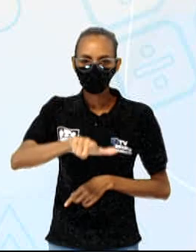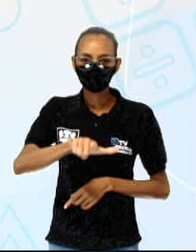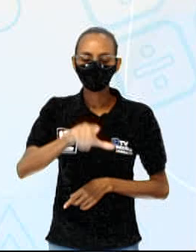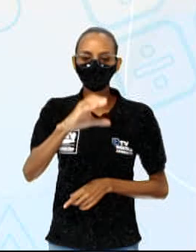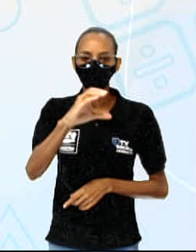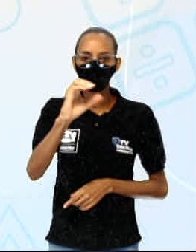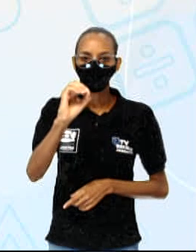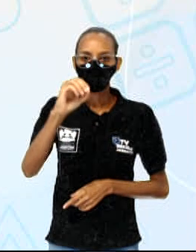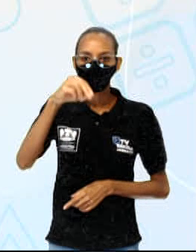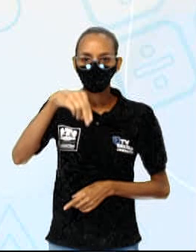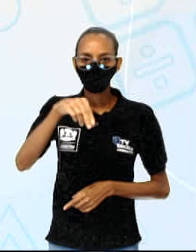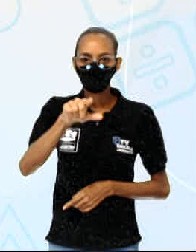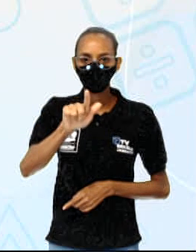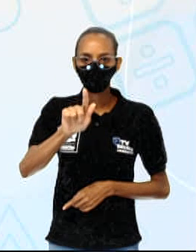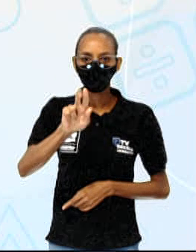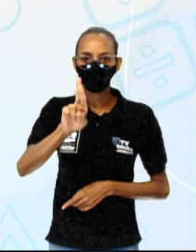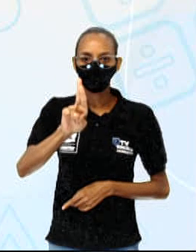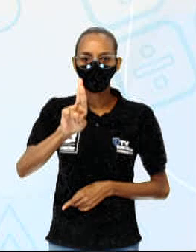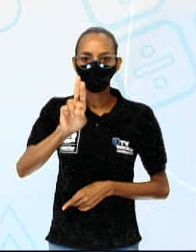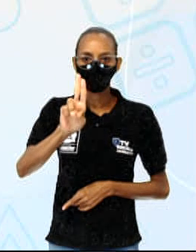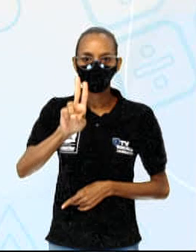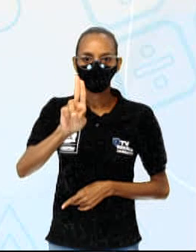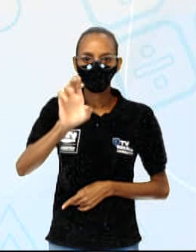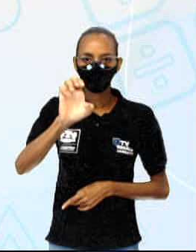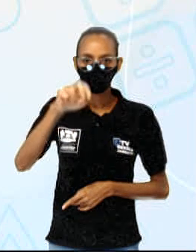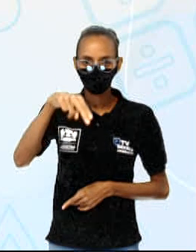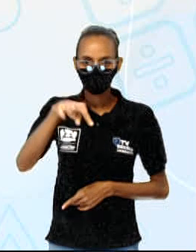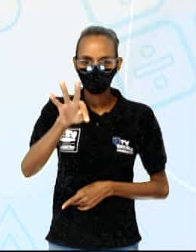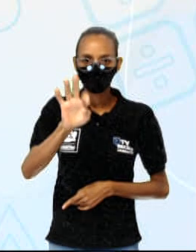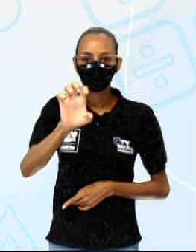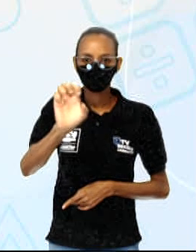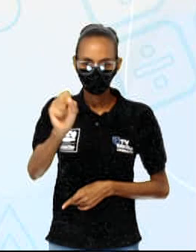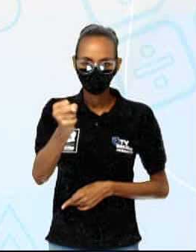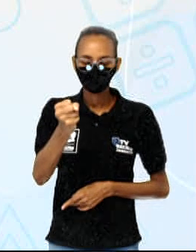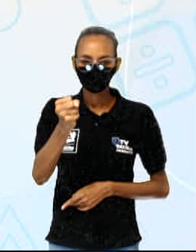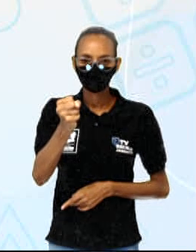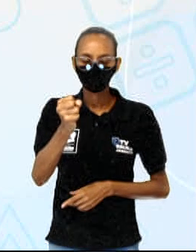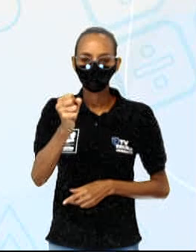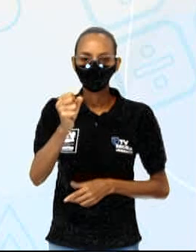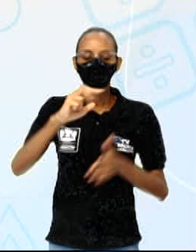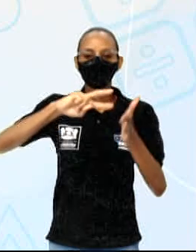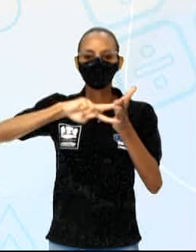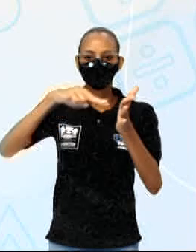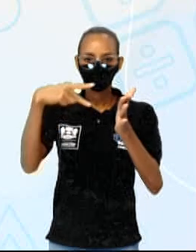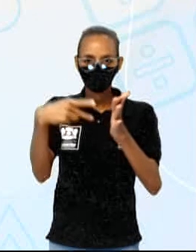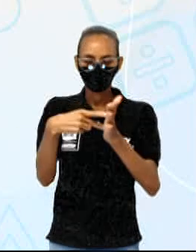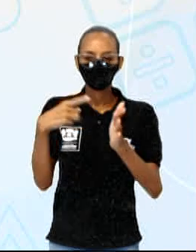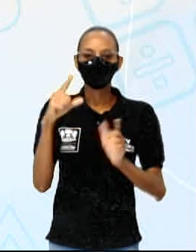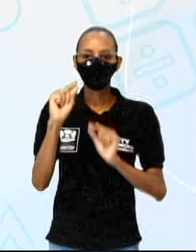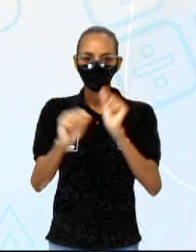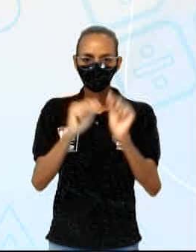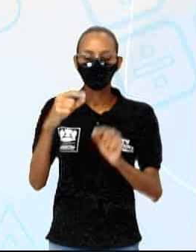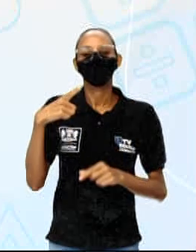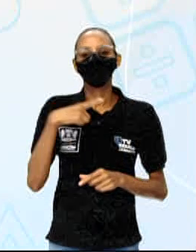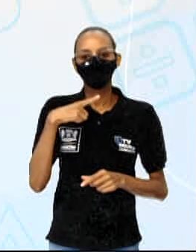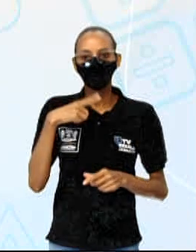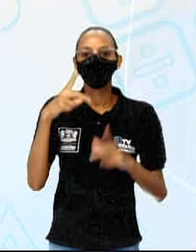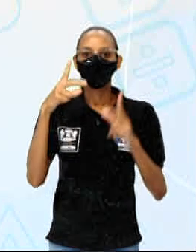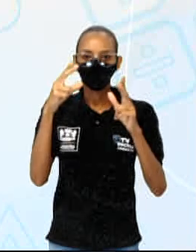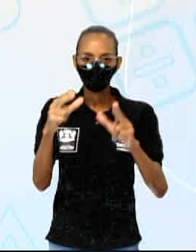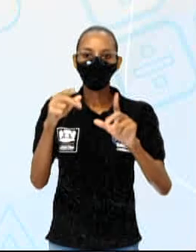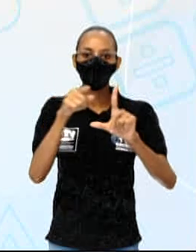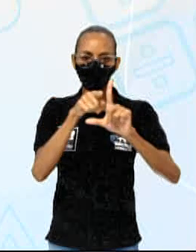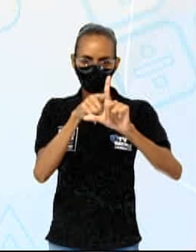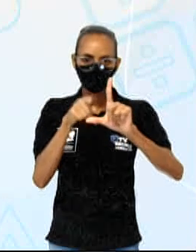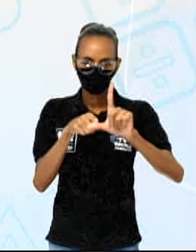congruentes. Ou seja, galera show, tem a mesma medida. Logo,